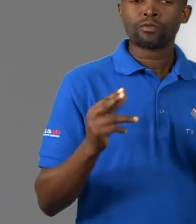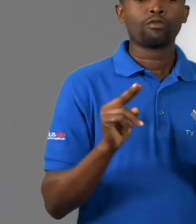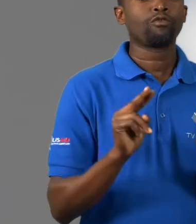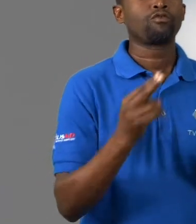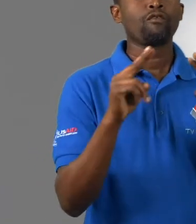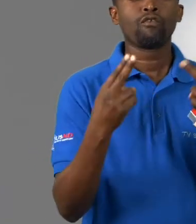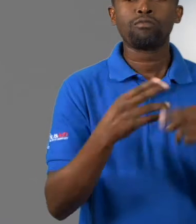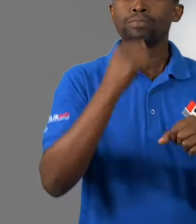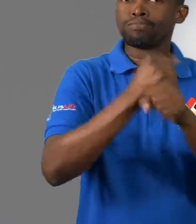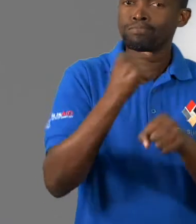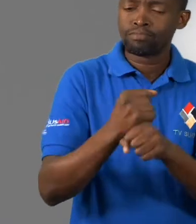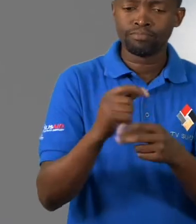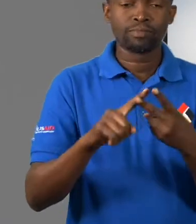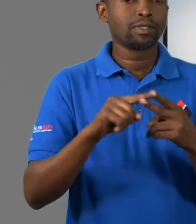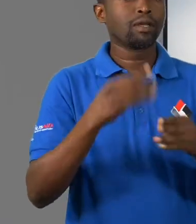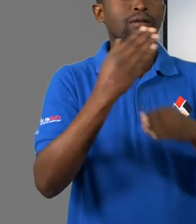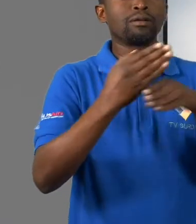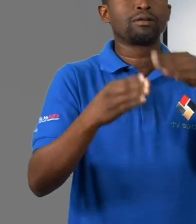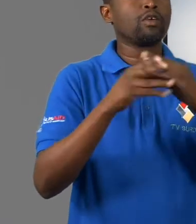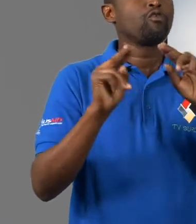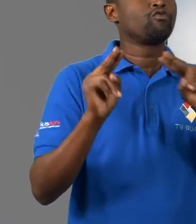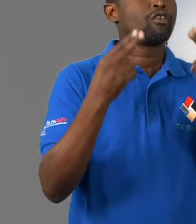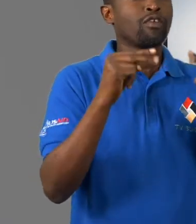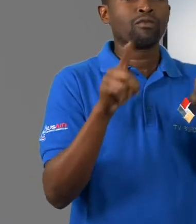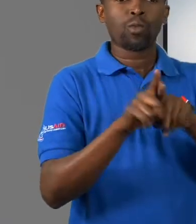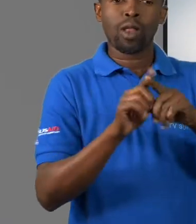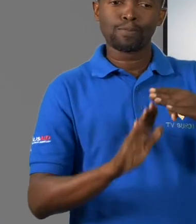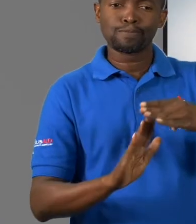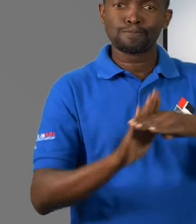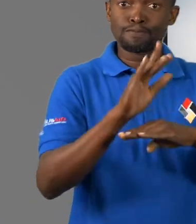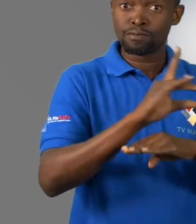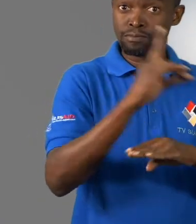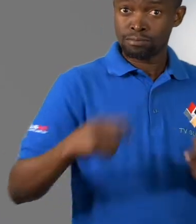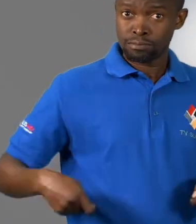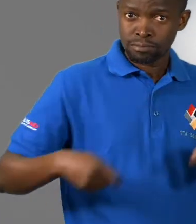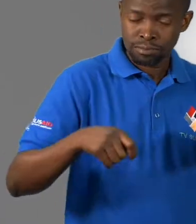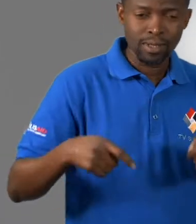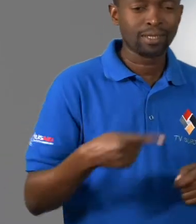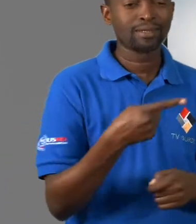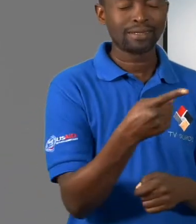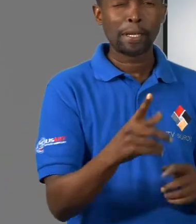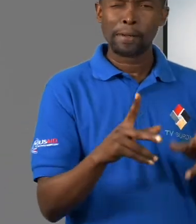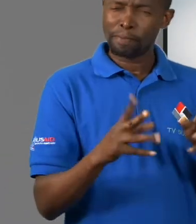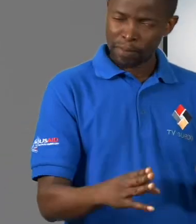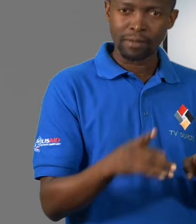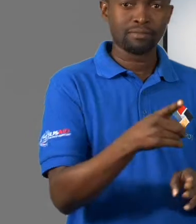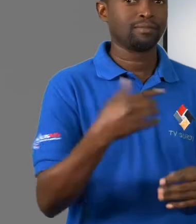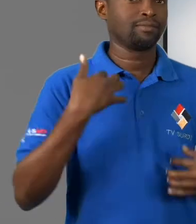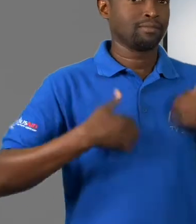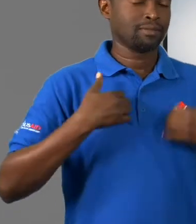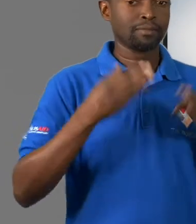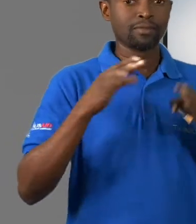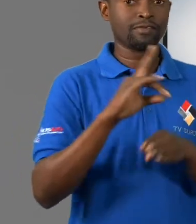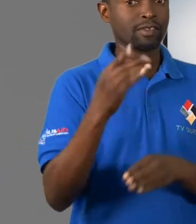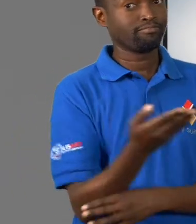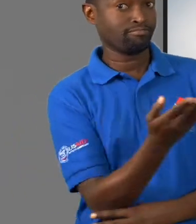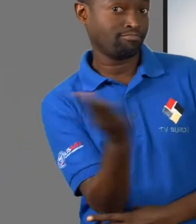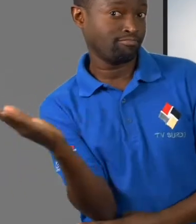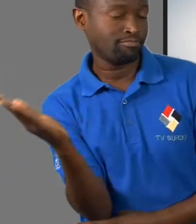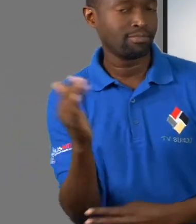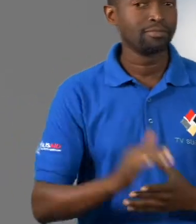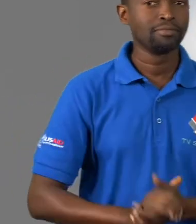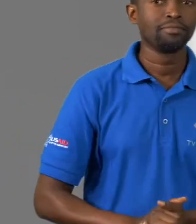Criação de postos de emprego e respectivas infraestruturas acessíveis às pessoas com deficiência é o que